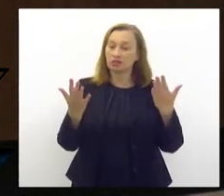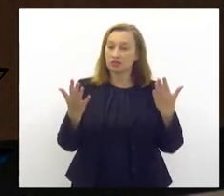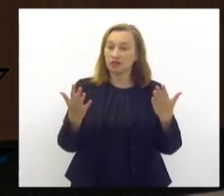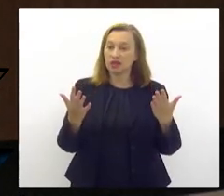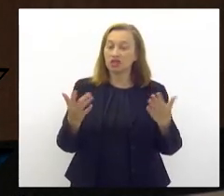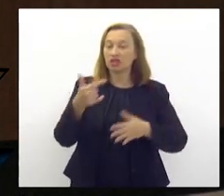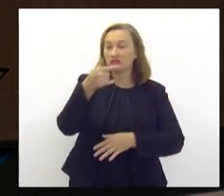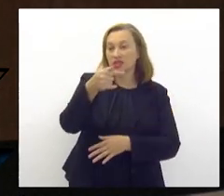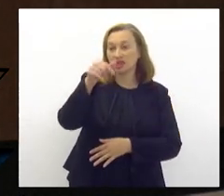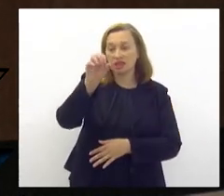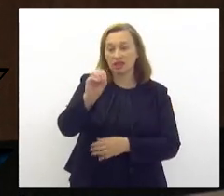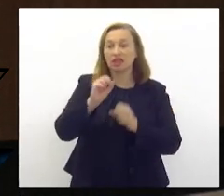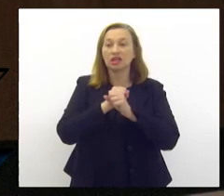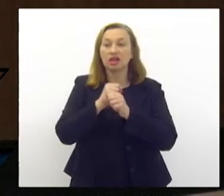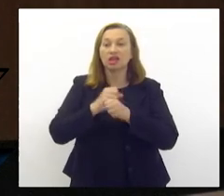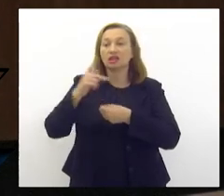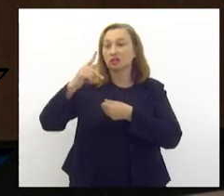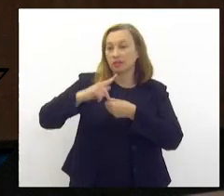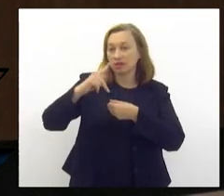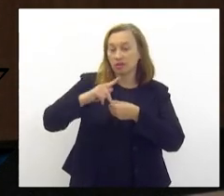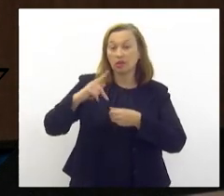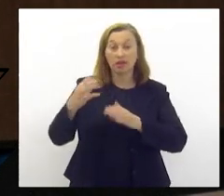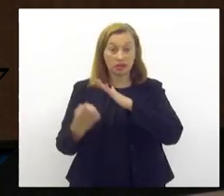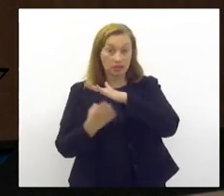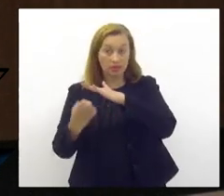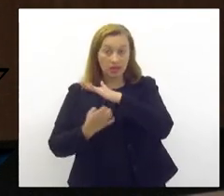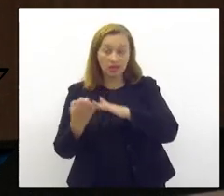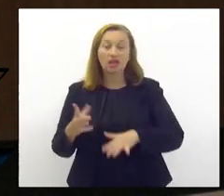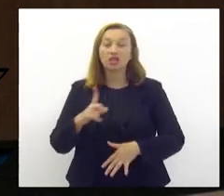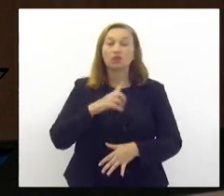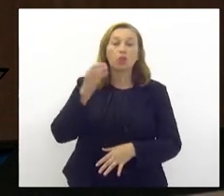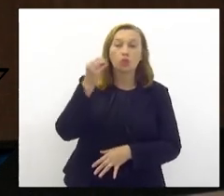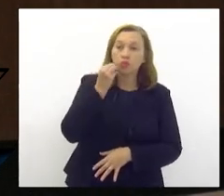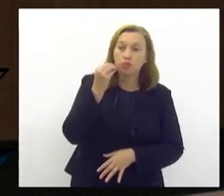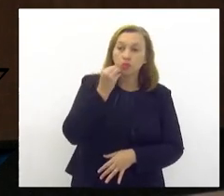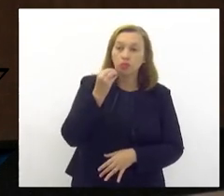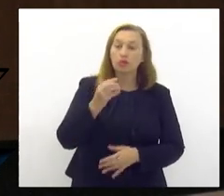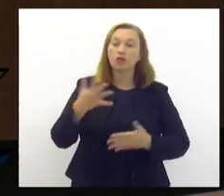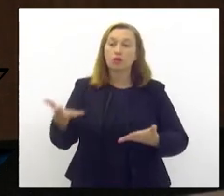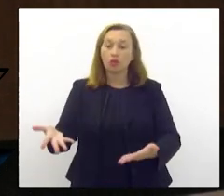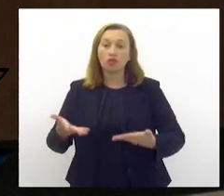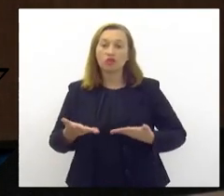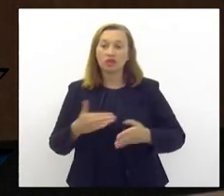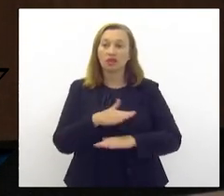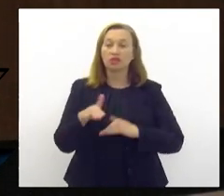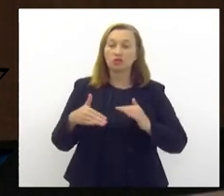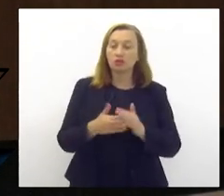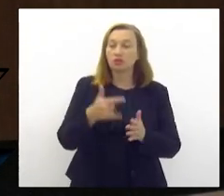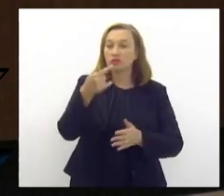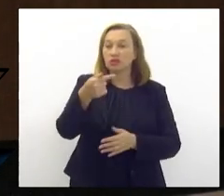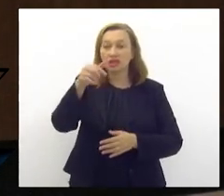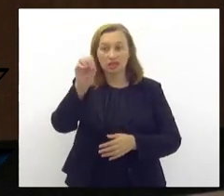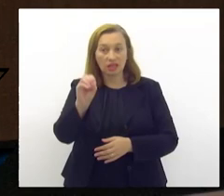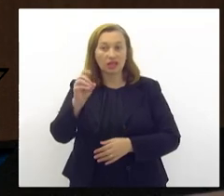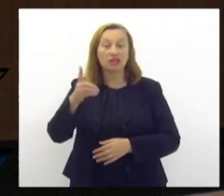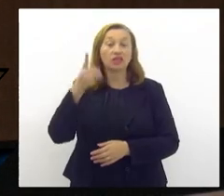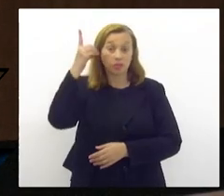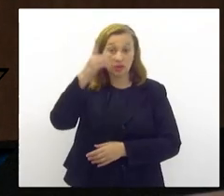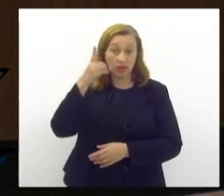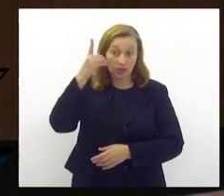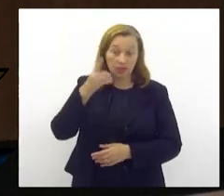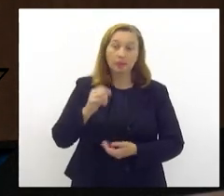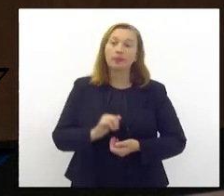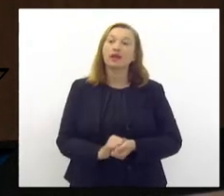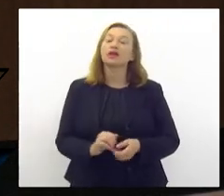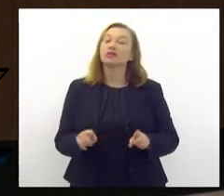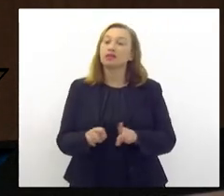pelos 70 anos da Petrobras. Tivemos a oportunidade de convidar todos os 70 deputados.